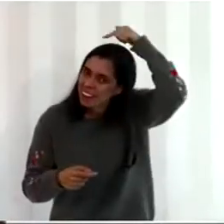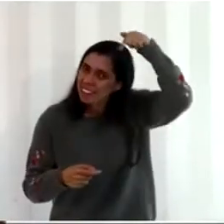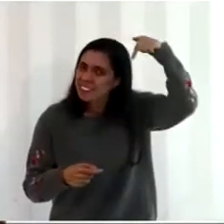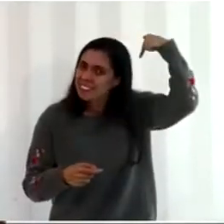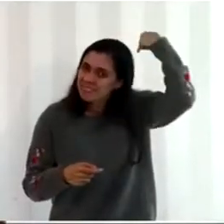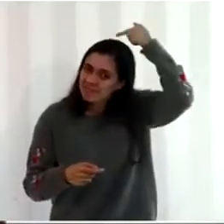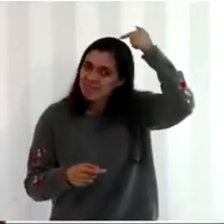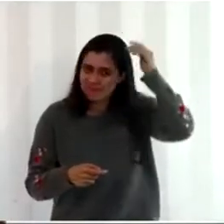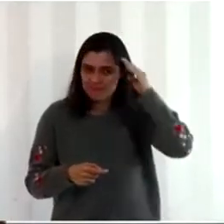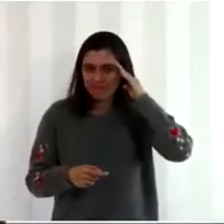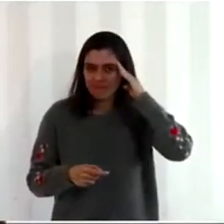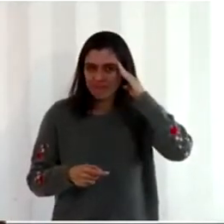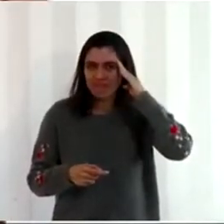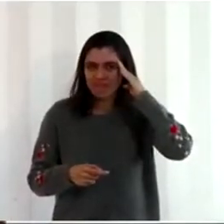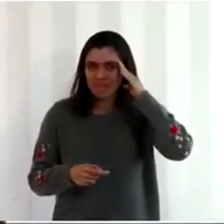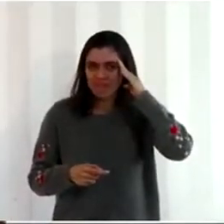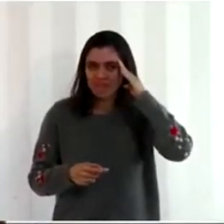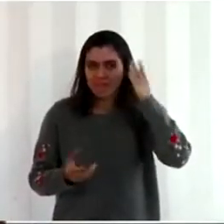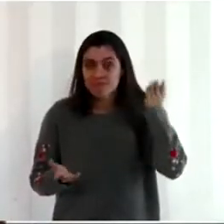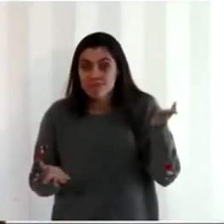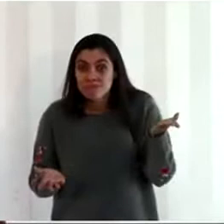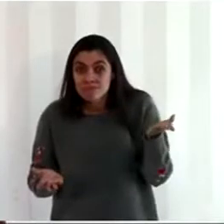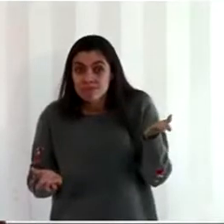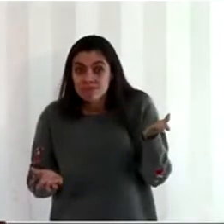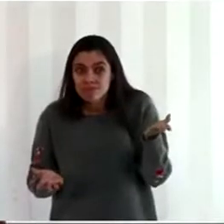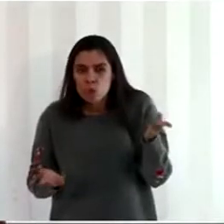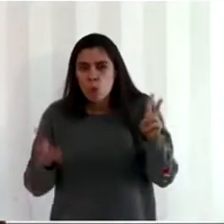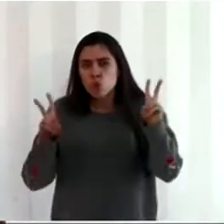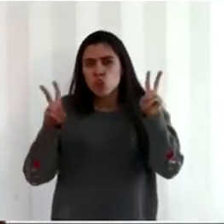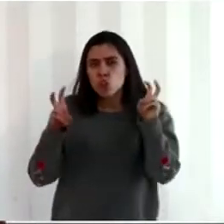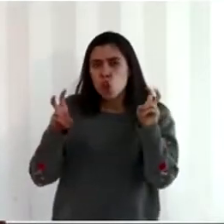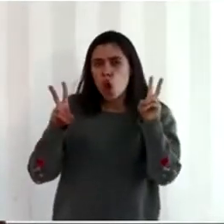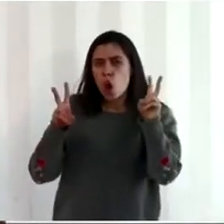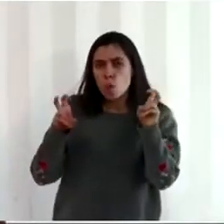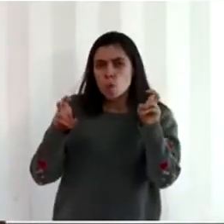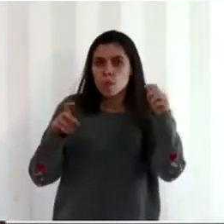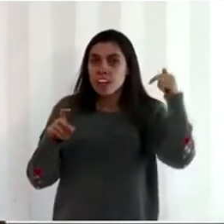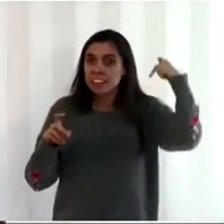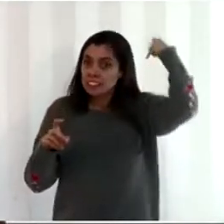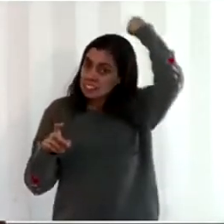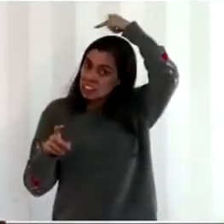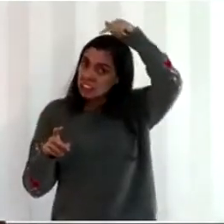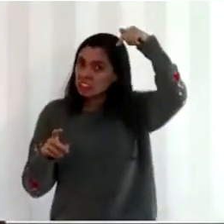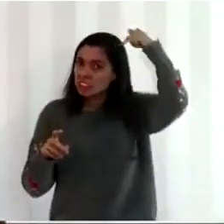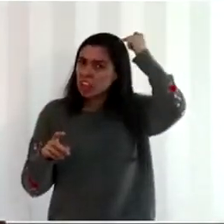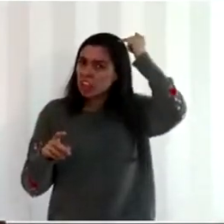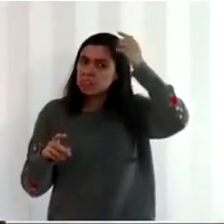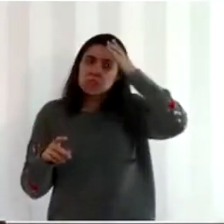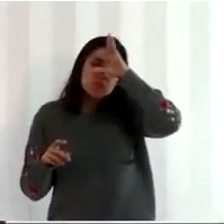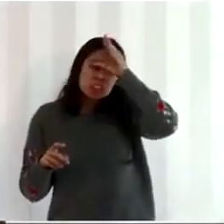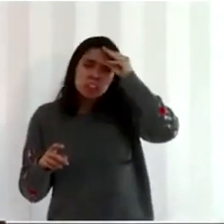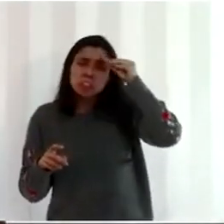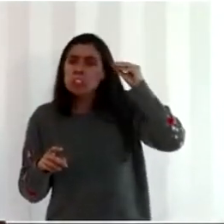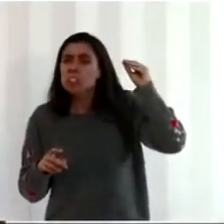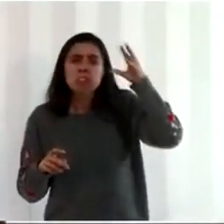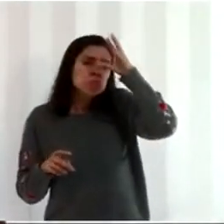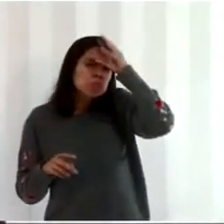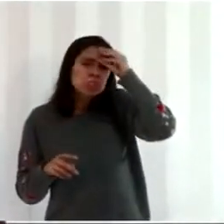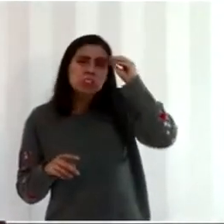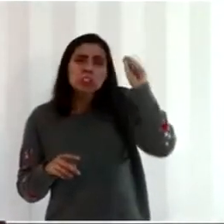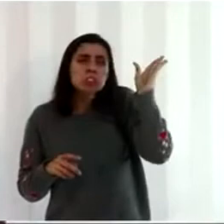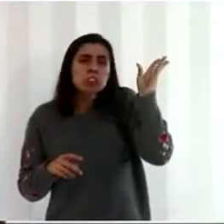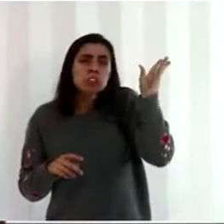Eu sei que esse tema talvez está um pouco assim fora de moda, em alguns lugares por aí não se prega mais sobre santidade. Não